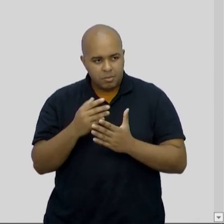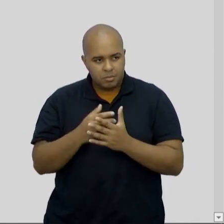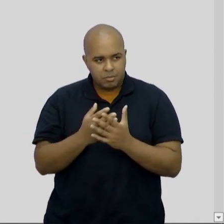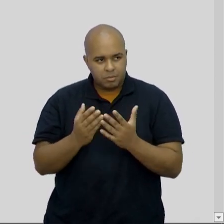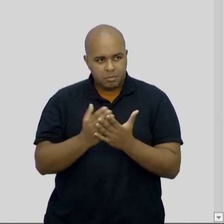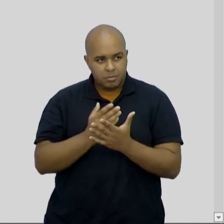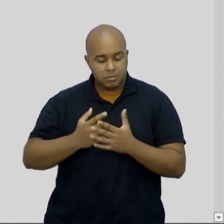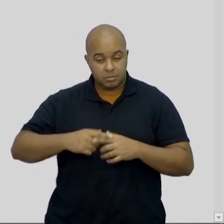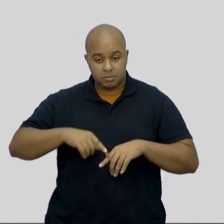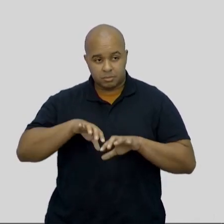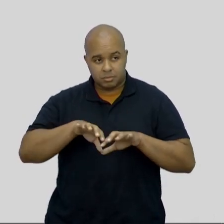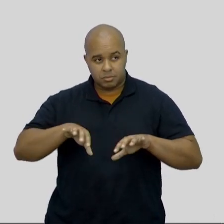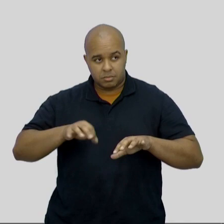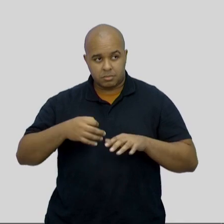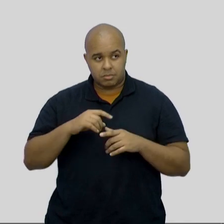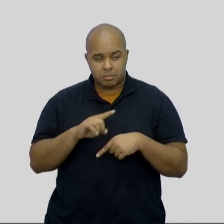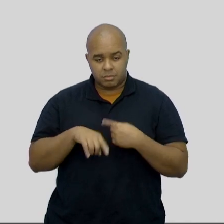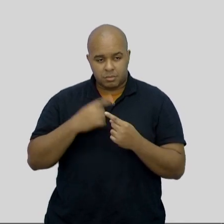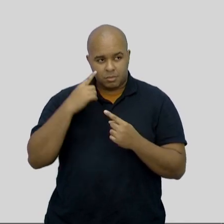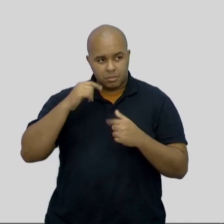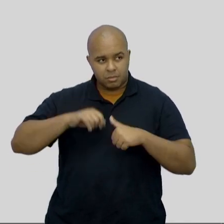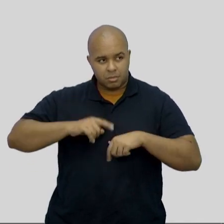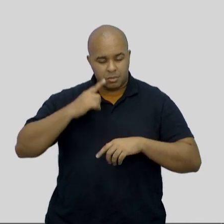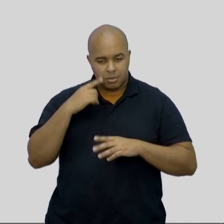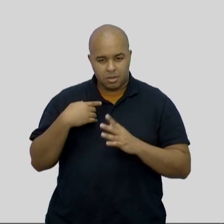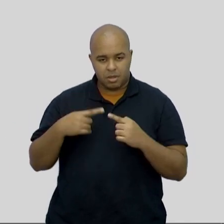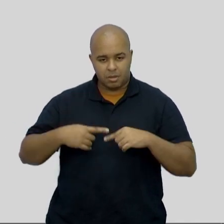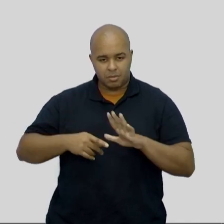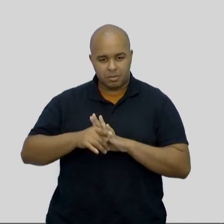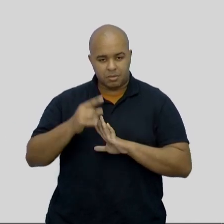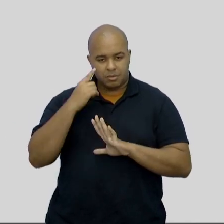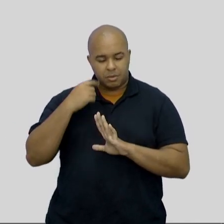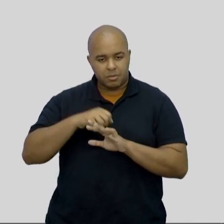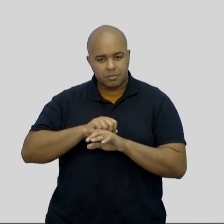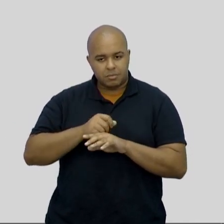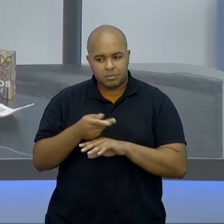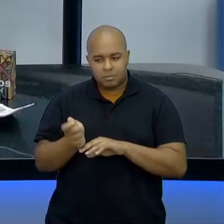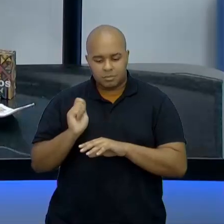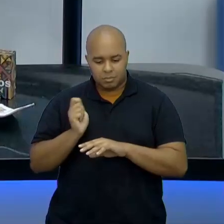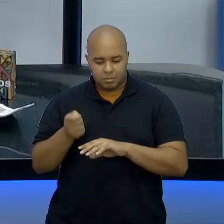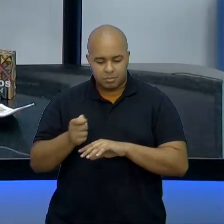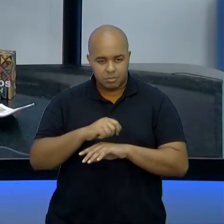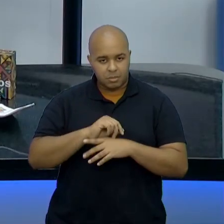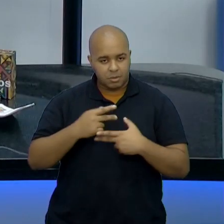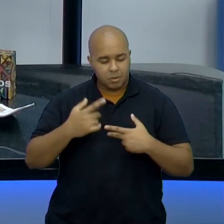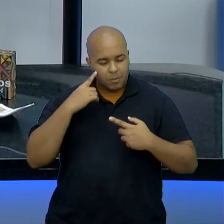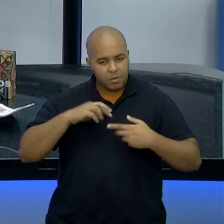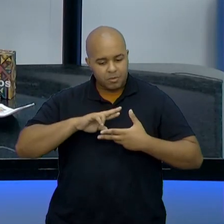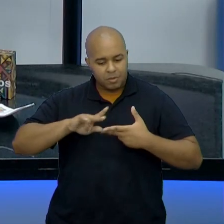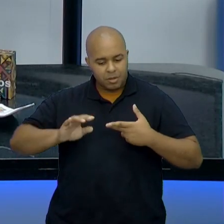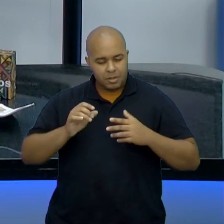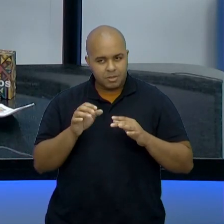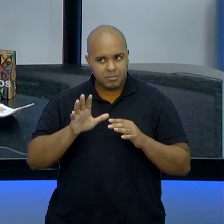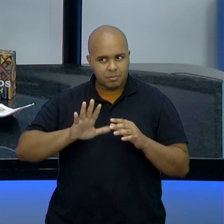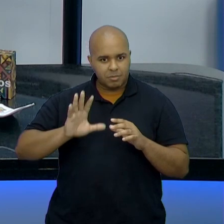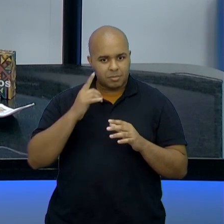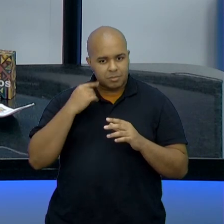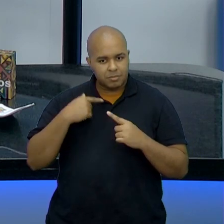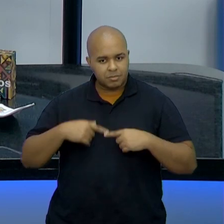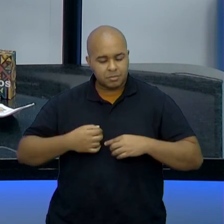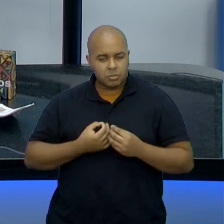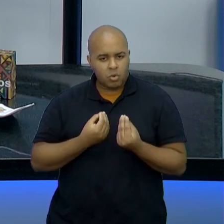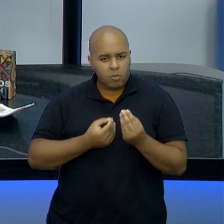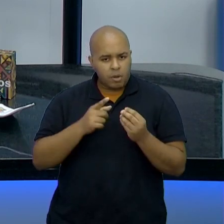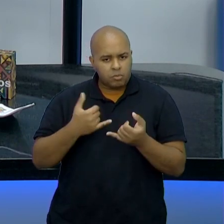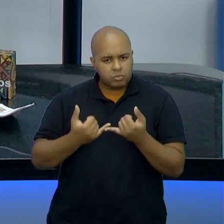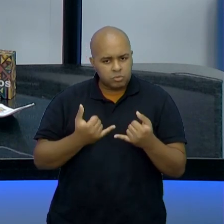cartas e vai ter uma distribuição. Nós temos cartas de diferentes eras.